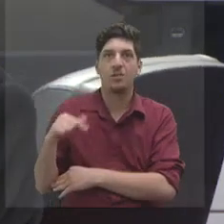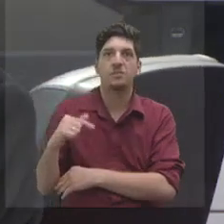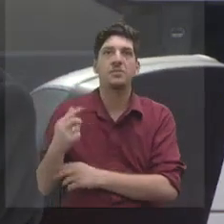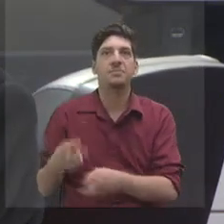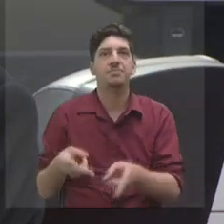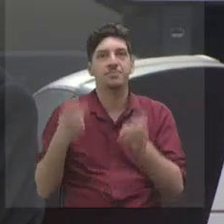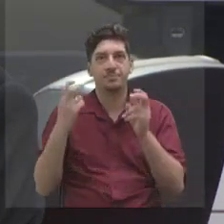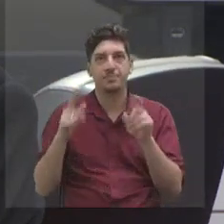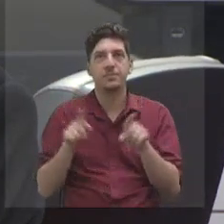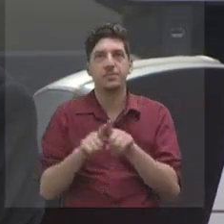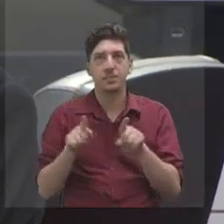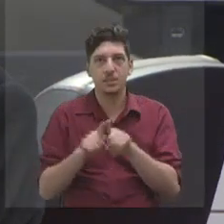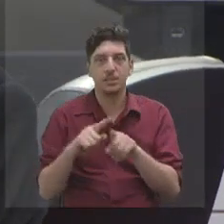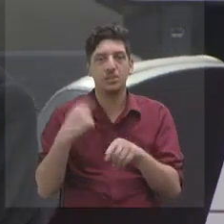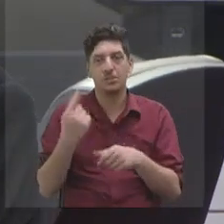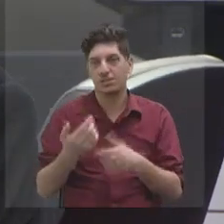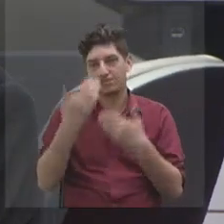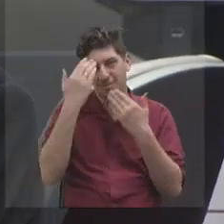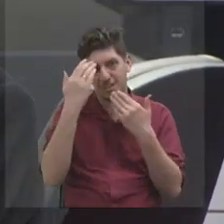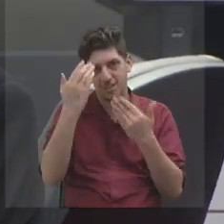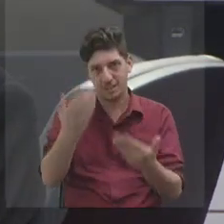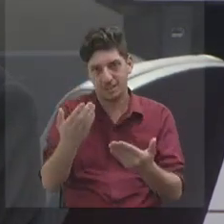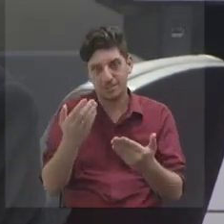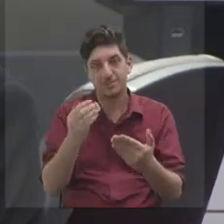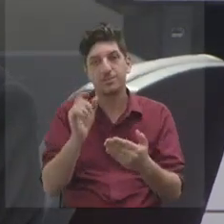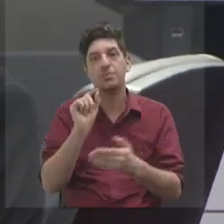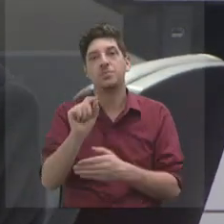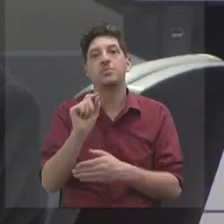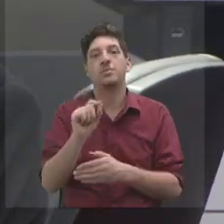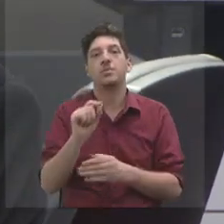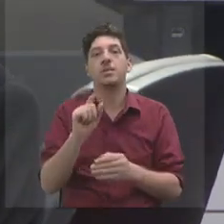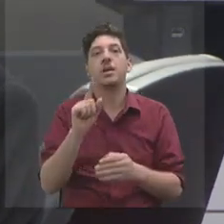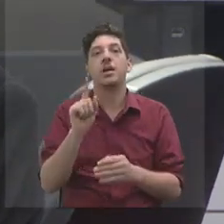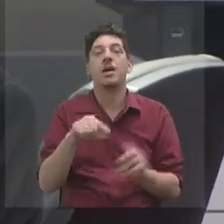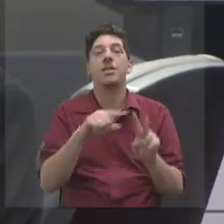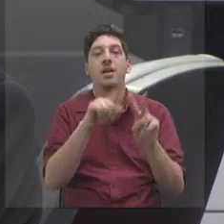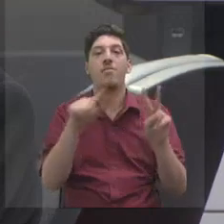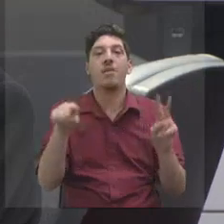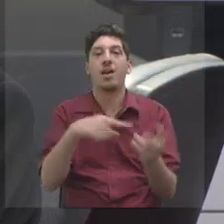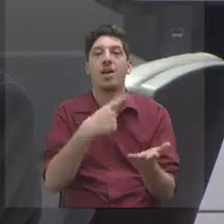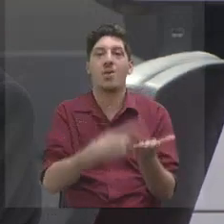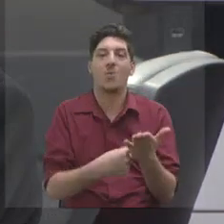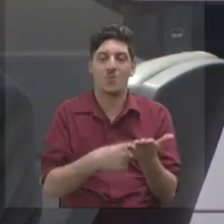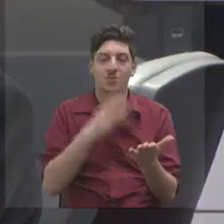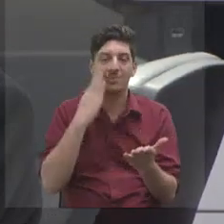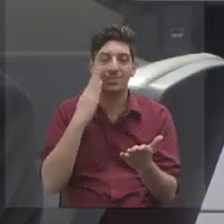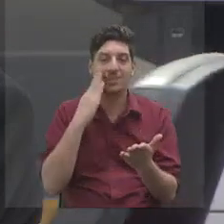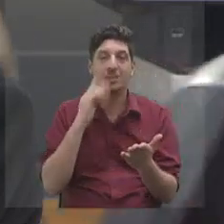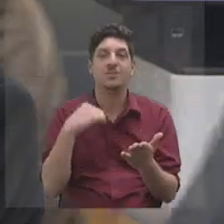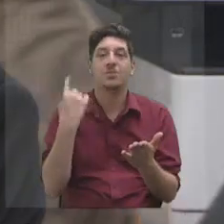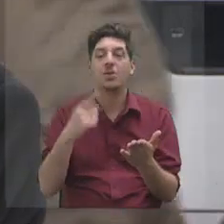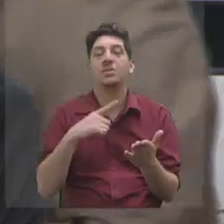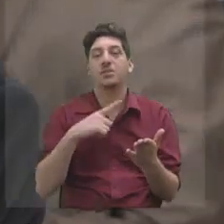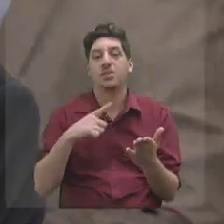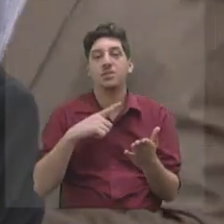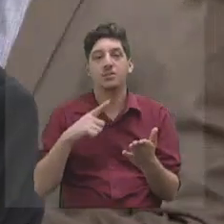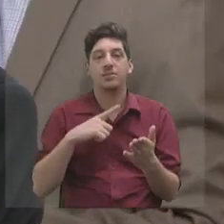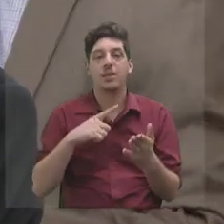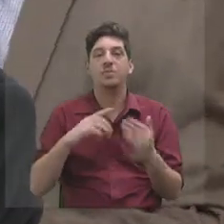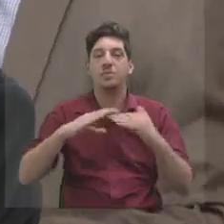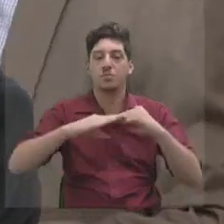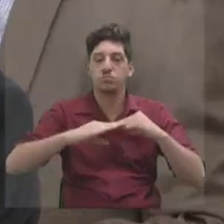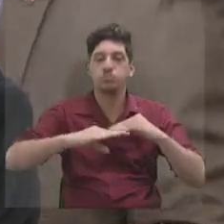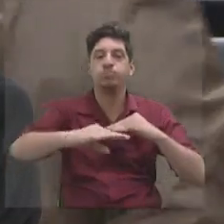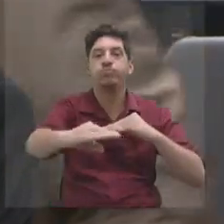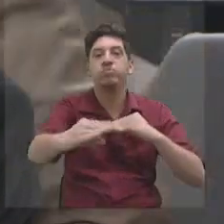a gente está muito grato é na questão da Vale do acordo Onde que nós tivemos a inclusão da estrada de Sete Lagoas